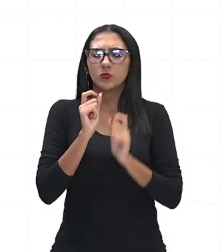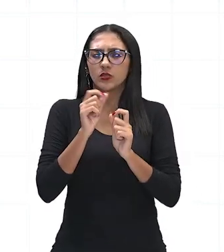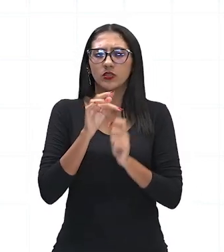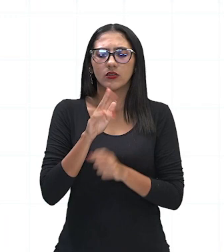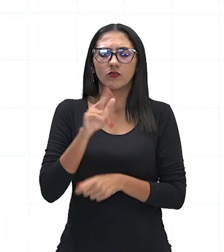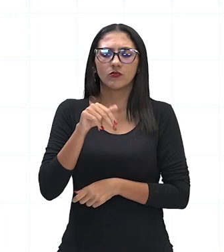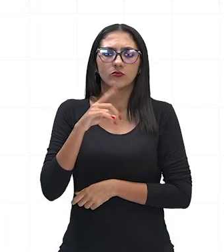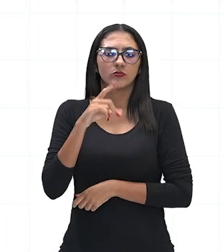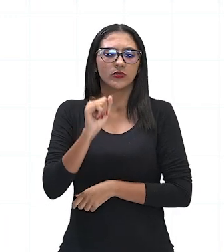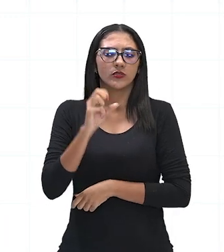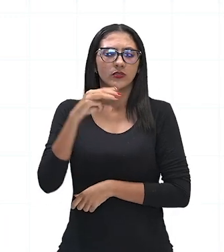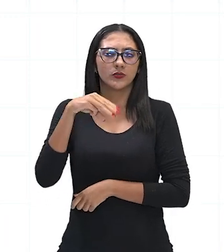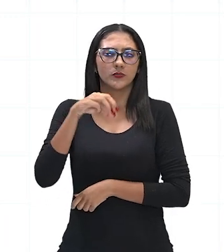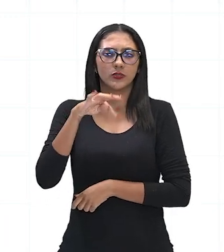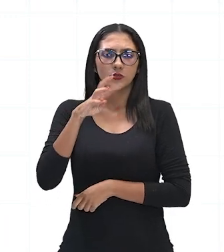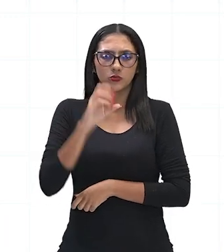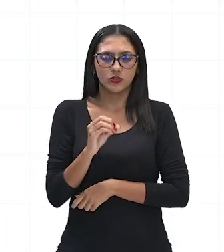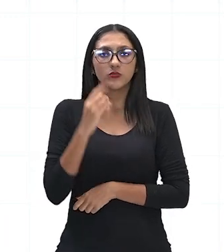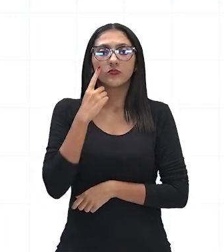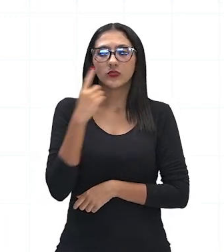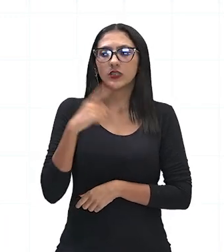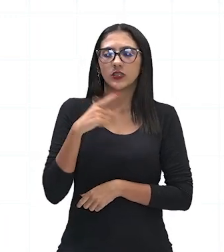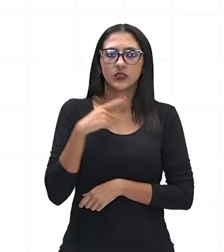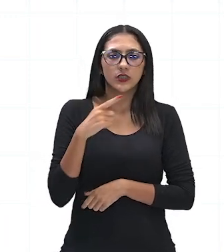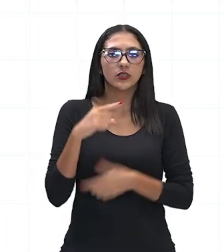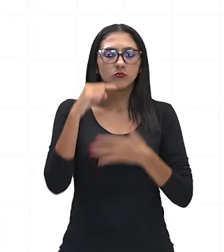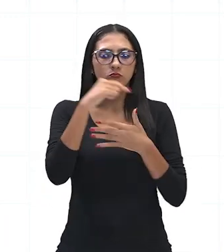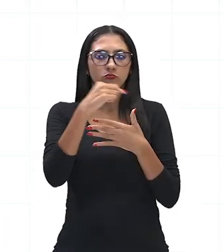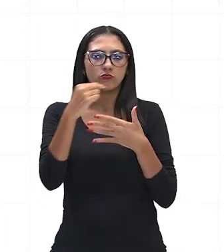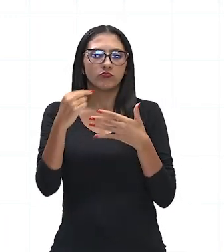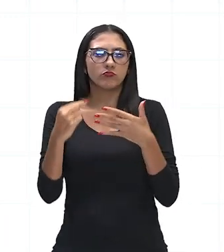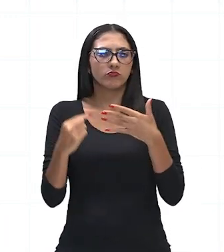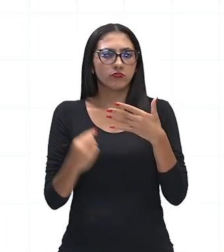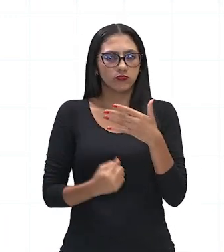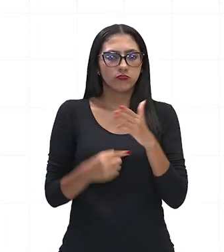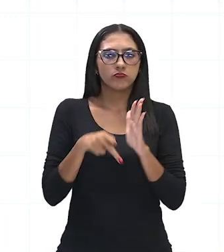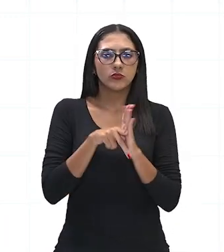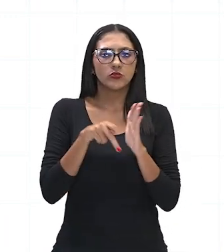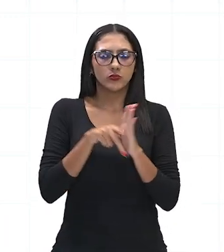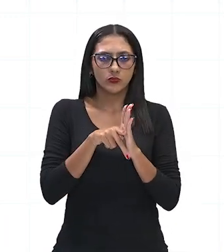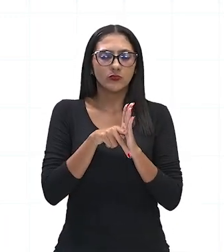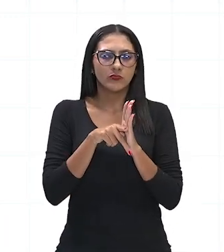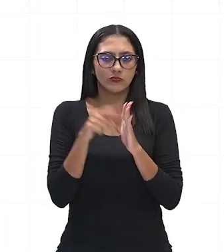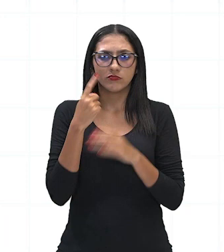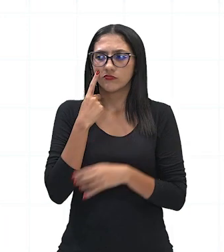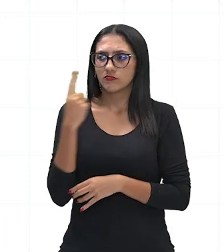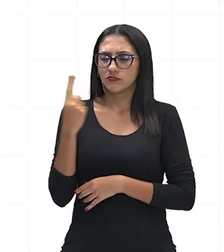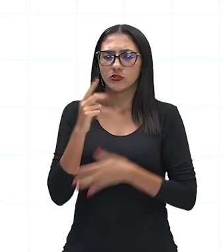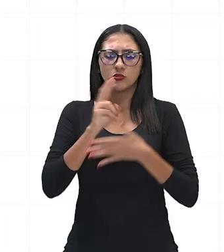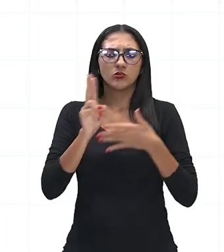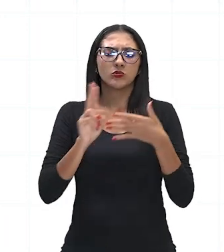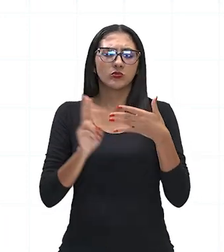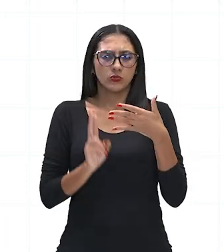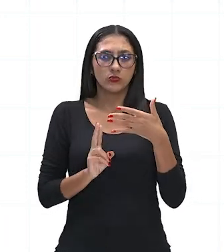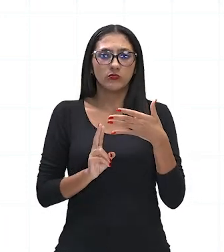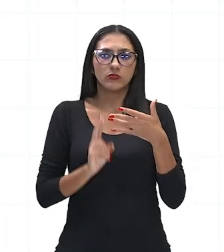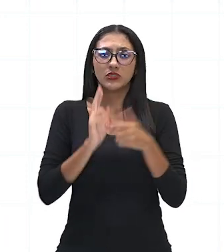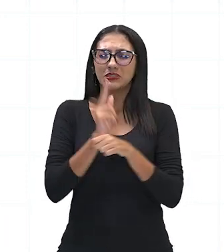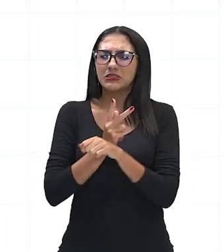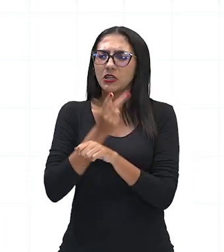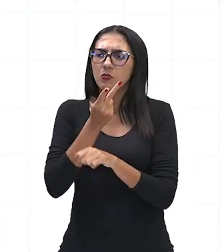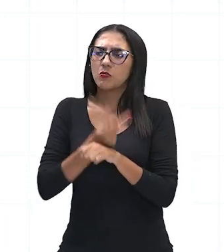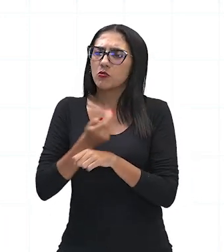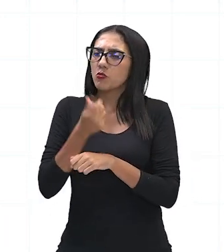o saque, a recepção, o passe, o ataque e a defesa. E mais lá para frente, lá no finalzinho da